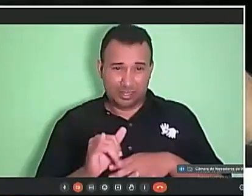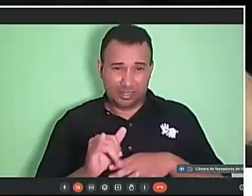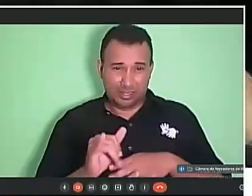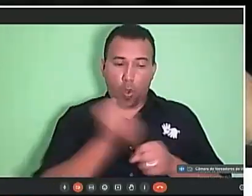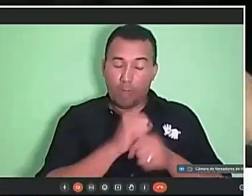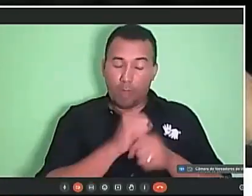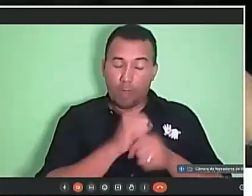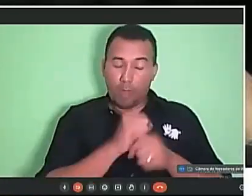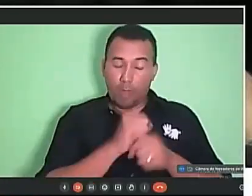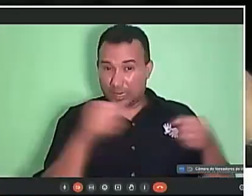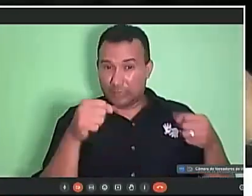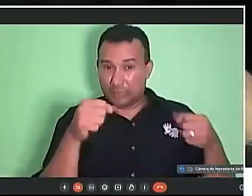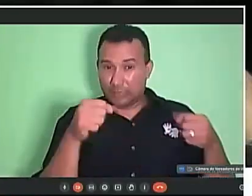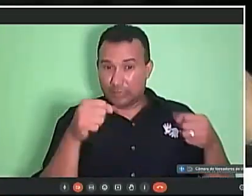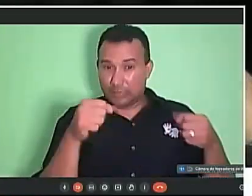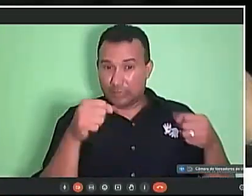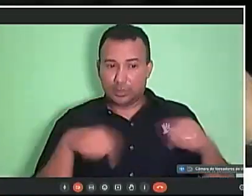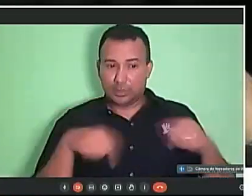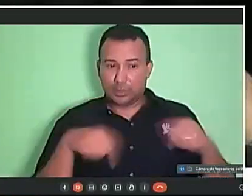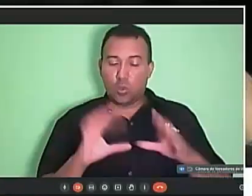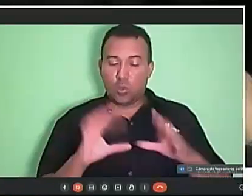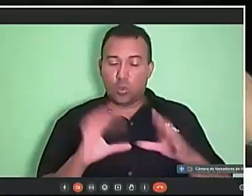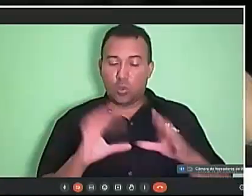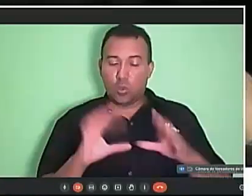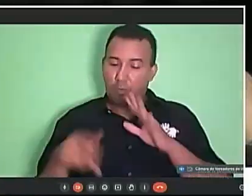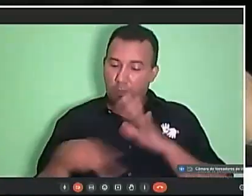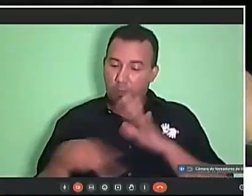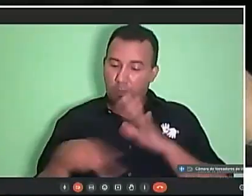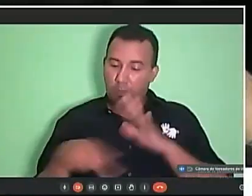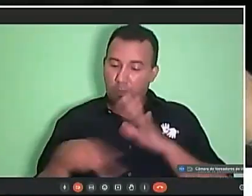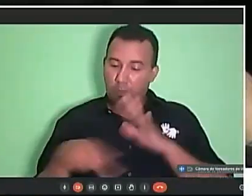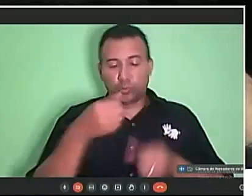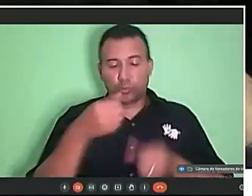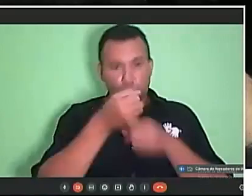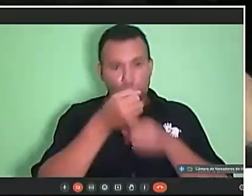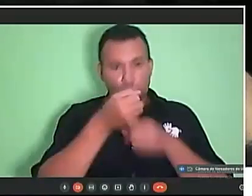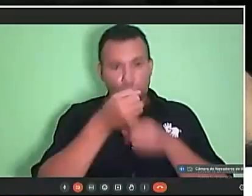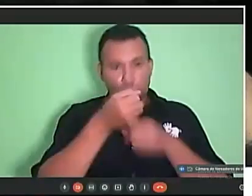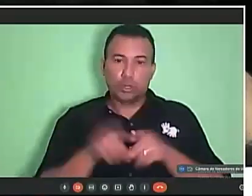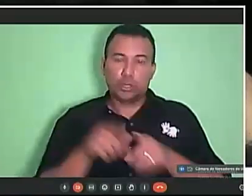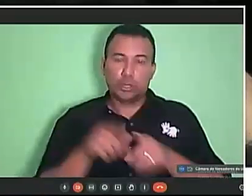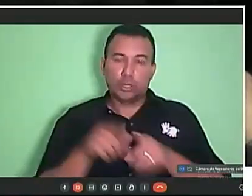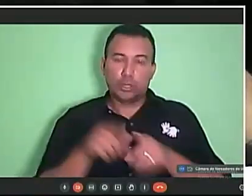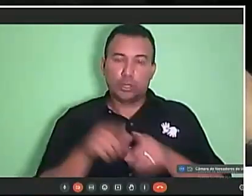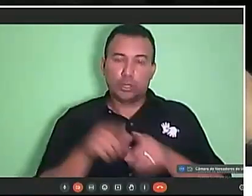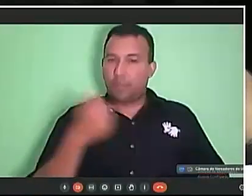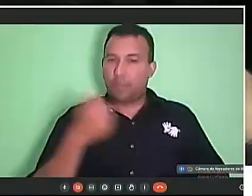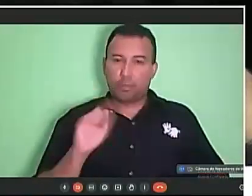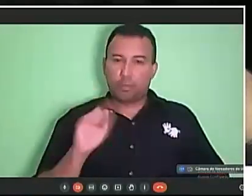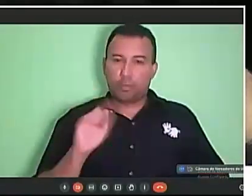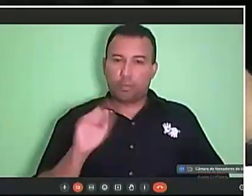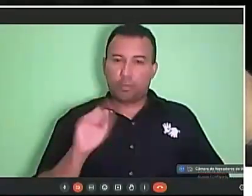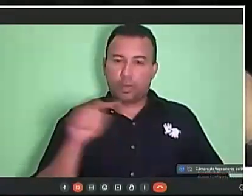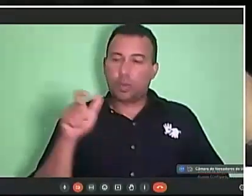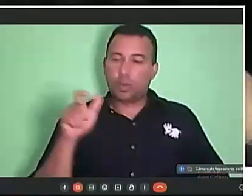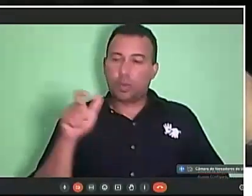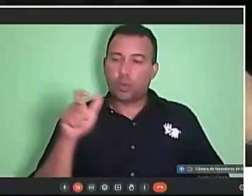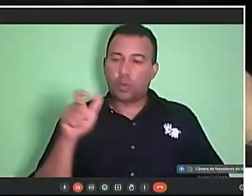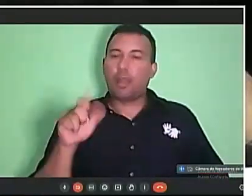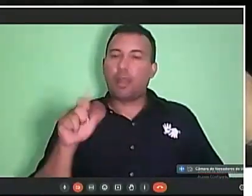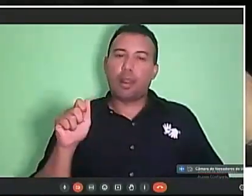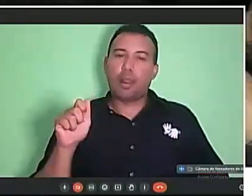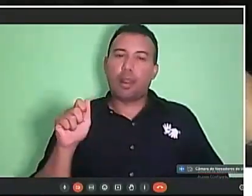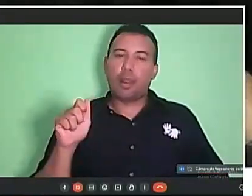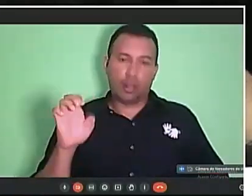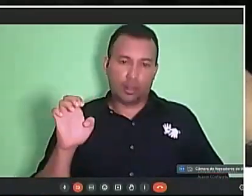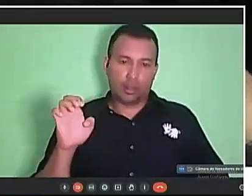um batalhão de construção, né, como o nosso 1º Batalhão Ferroviário de Lages. Tá? Sobre a